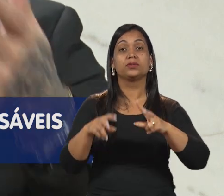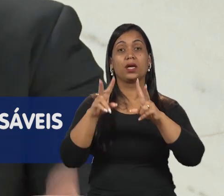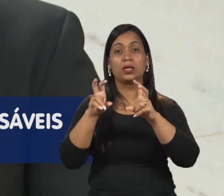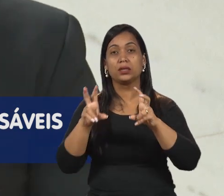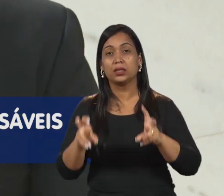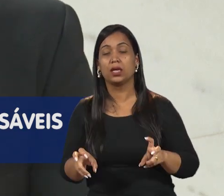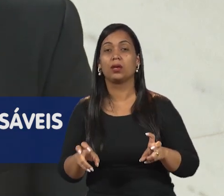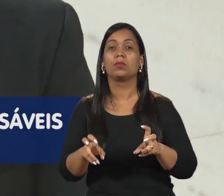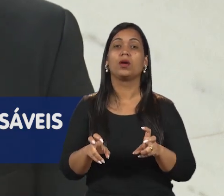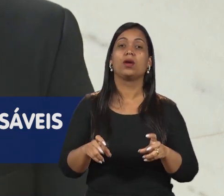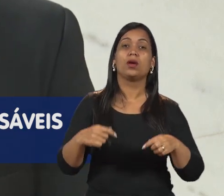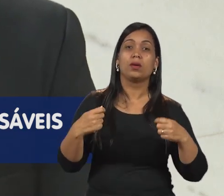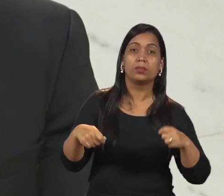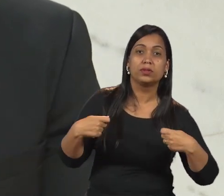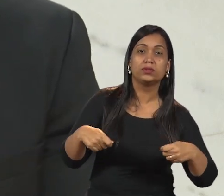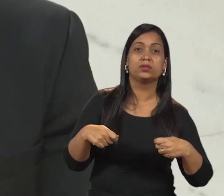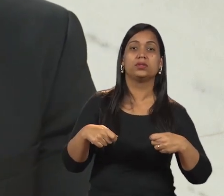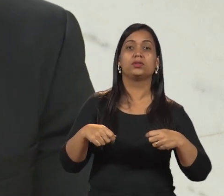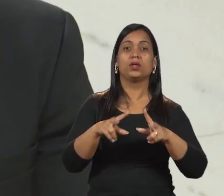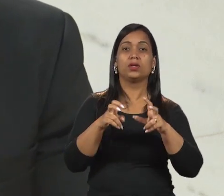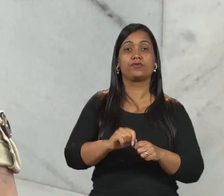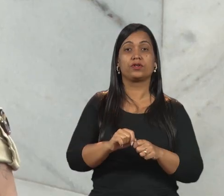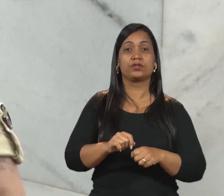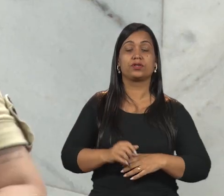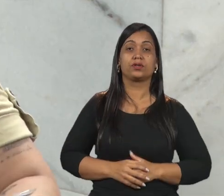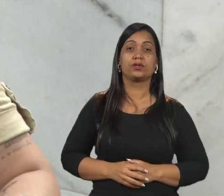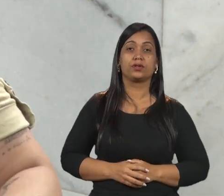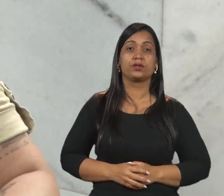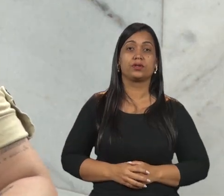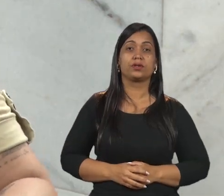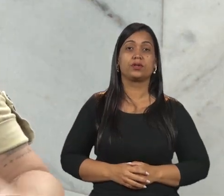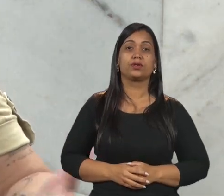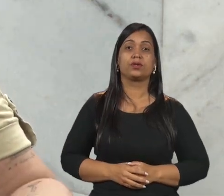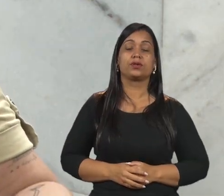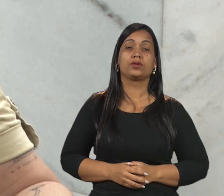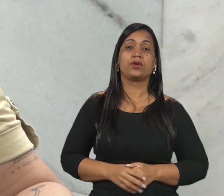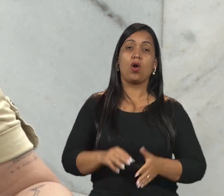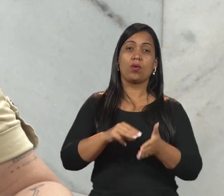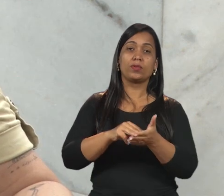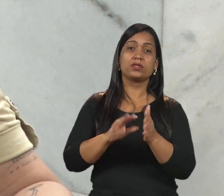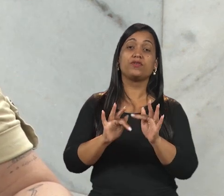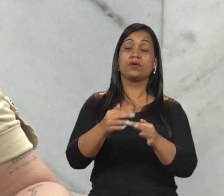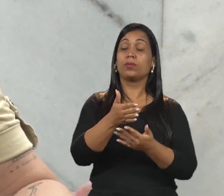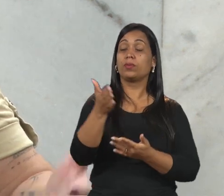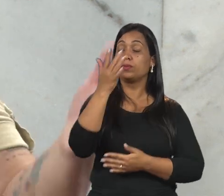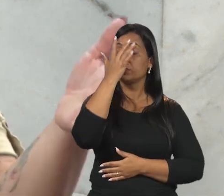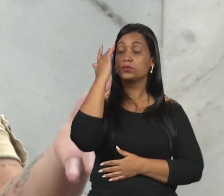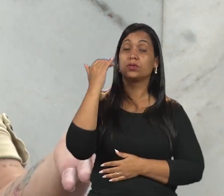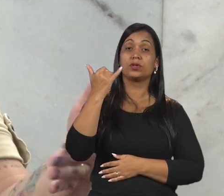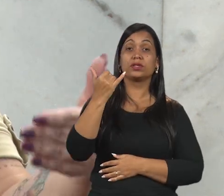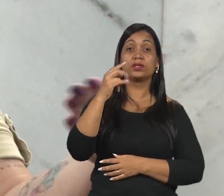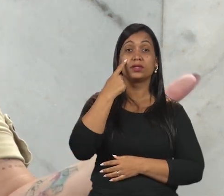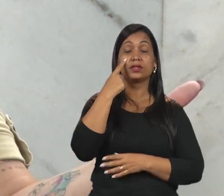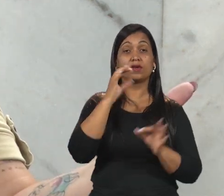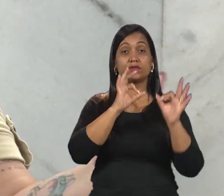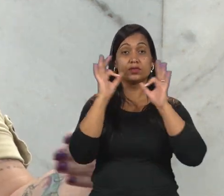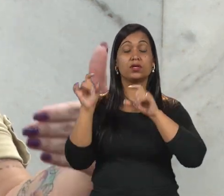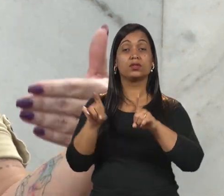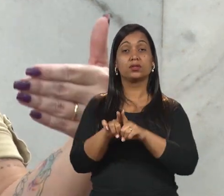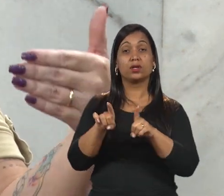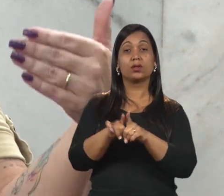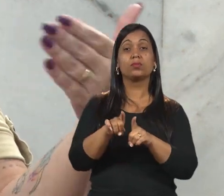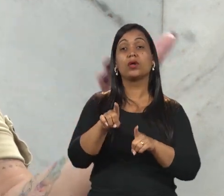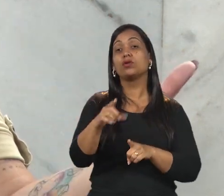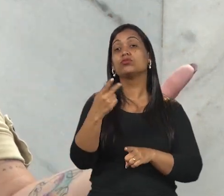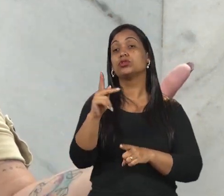assunto, a gente precisa ir tratar mais a fundo sobre os assuntos. Queria que você deixasse uma mensagem final para quem está assistindo a gente e deixasse também os seus contatos. Quem